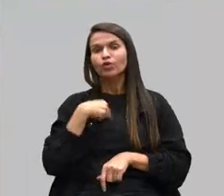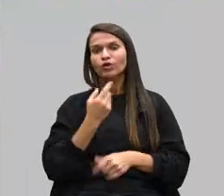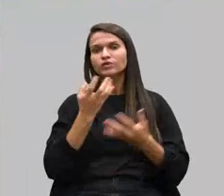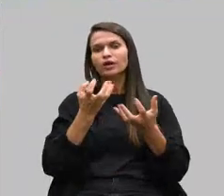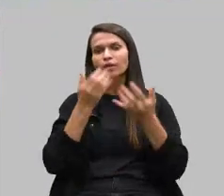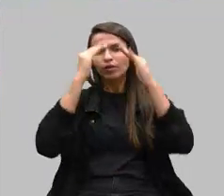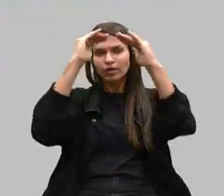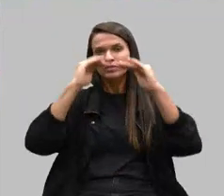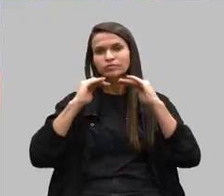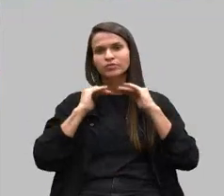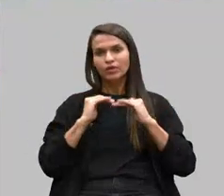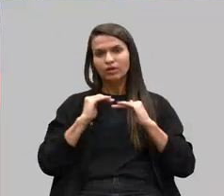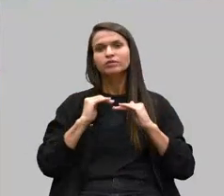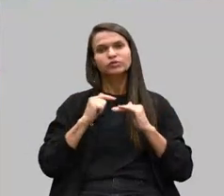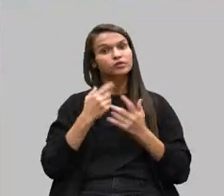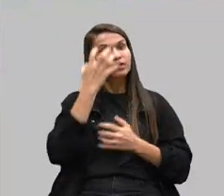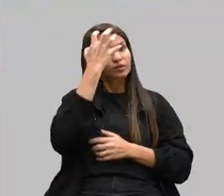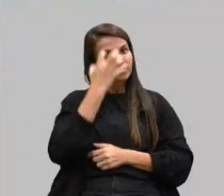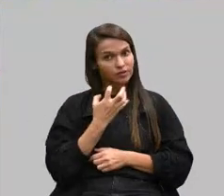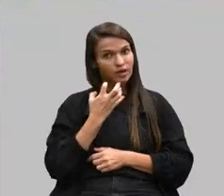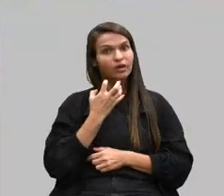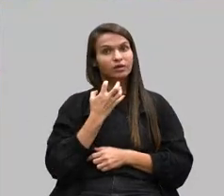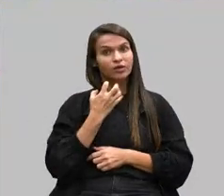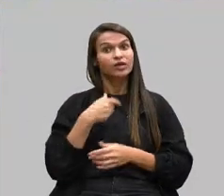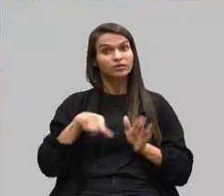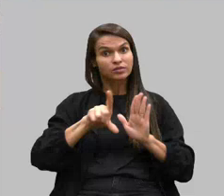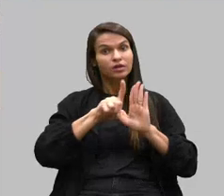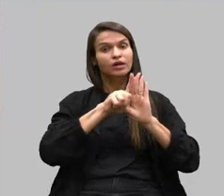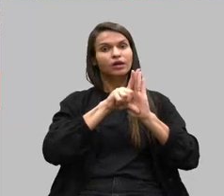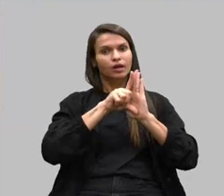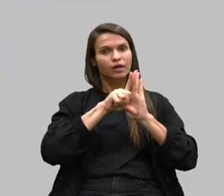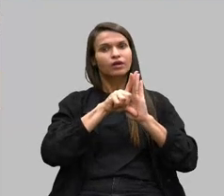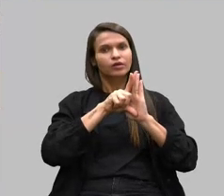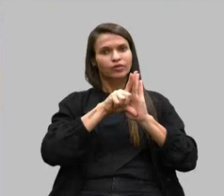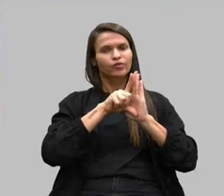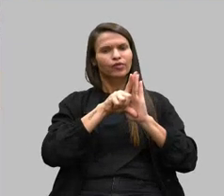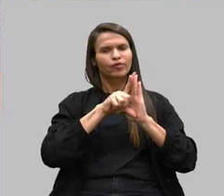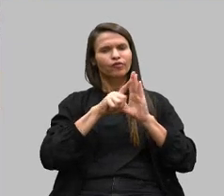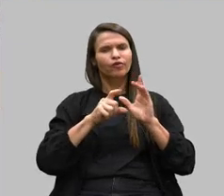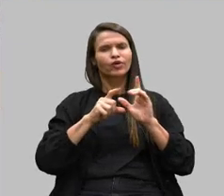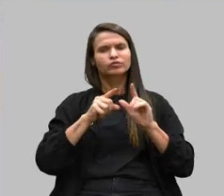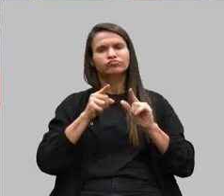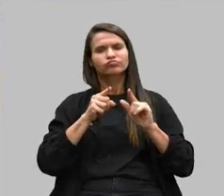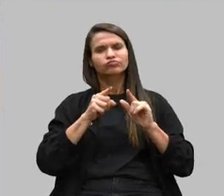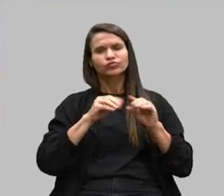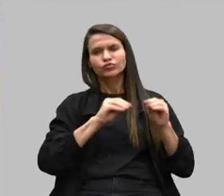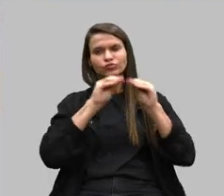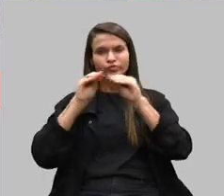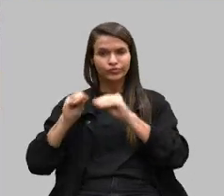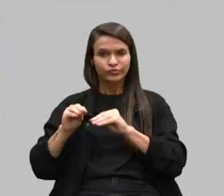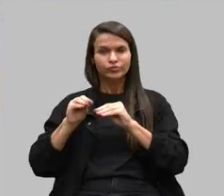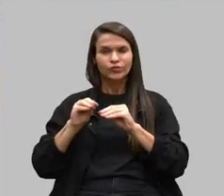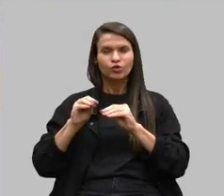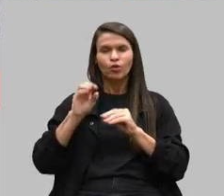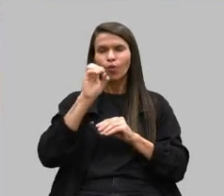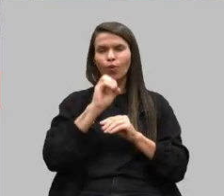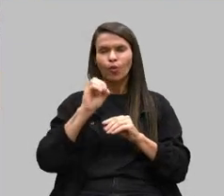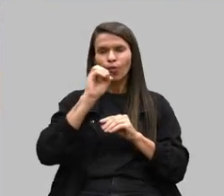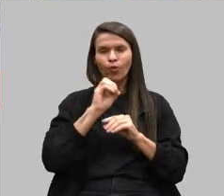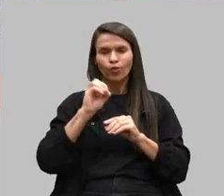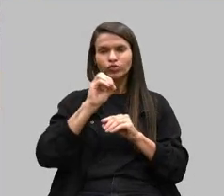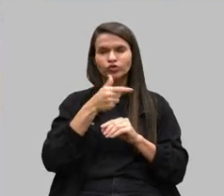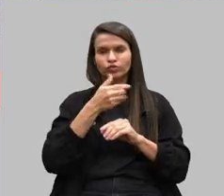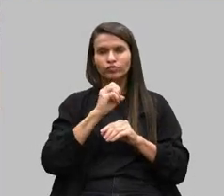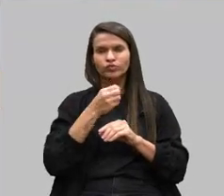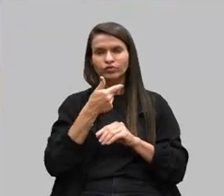respeitos Eu acho que isso é muito sério e esta lei quando foi lá revogada outubro de 2023